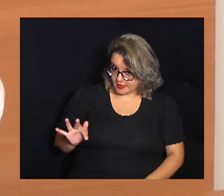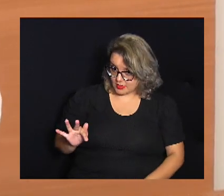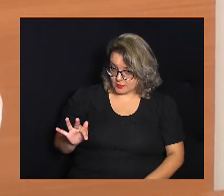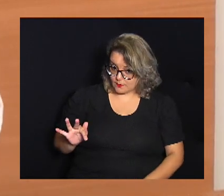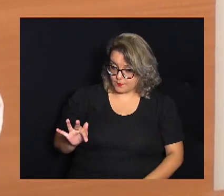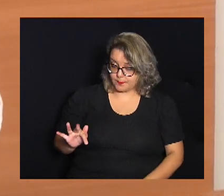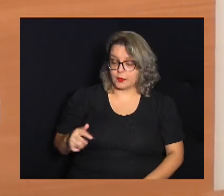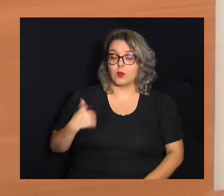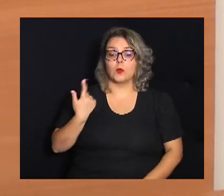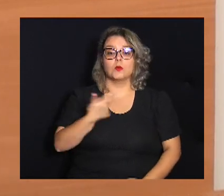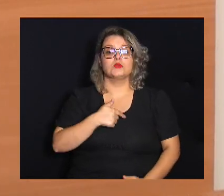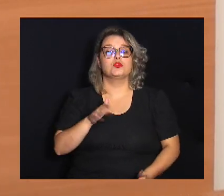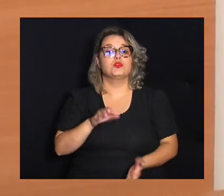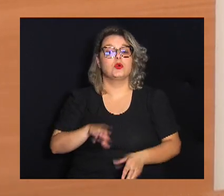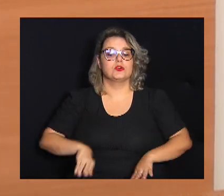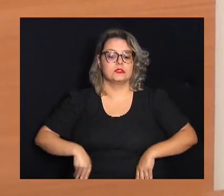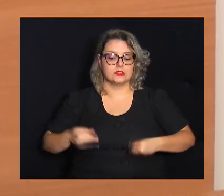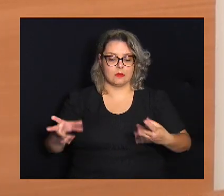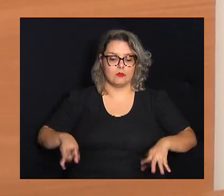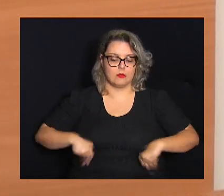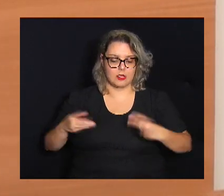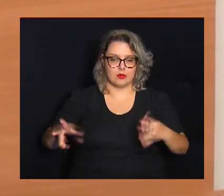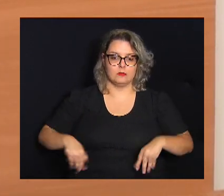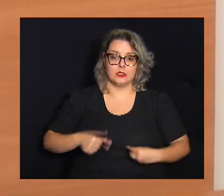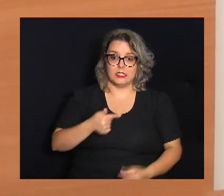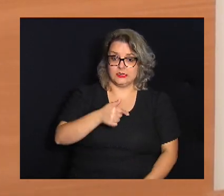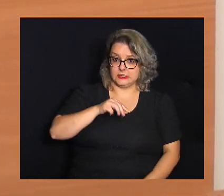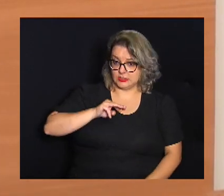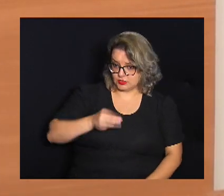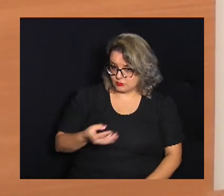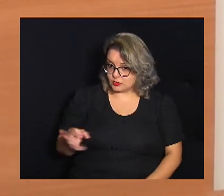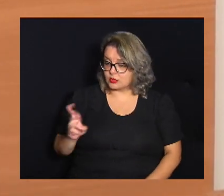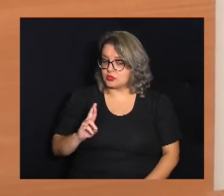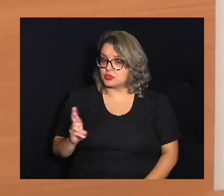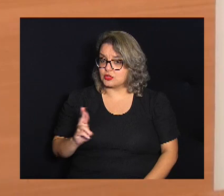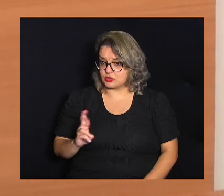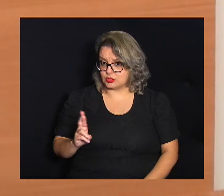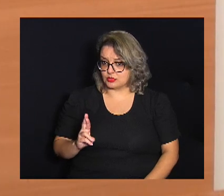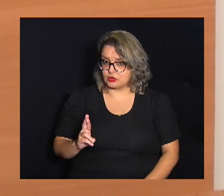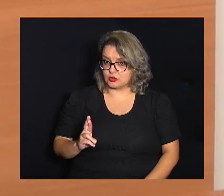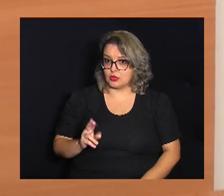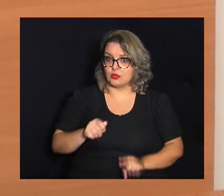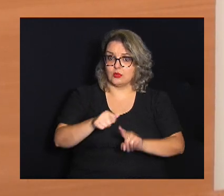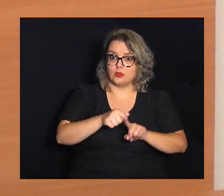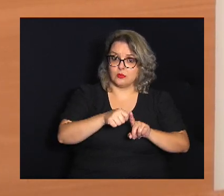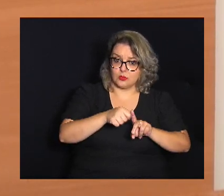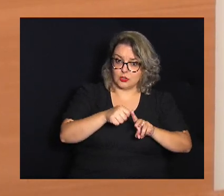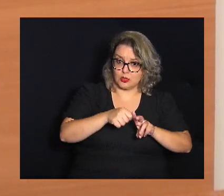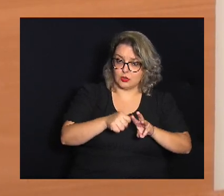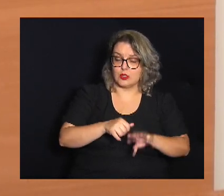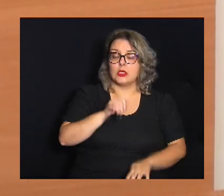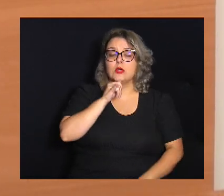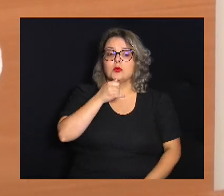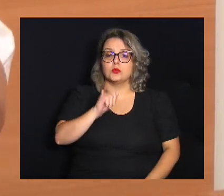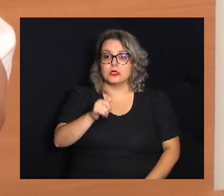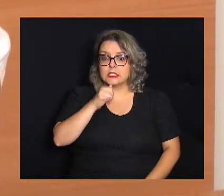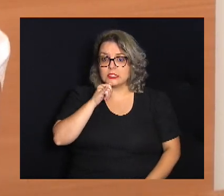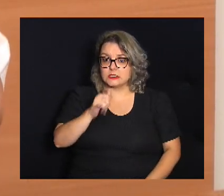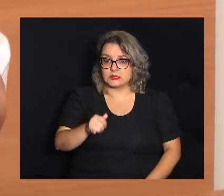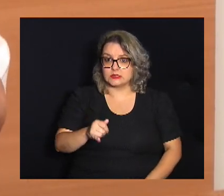nós gastamos perto de 7 milhões de reais por mês com energia,